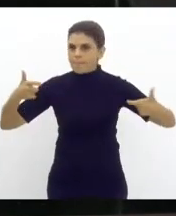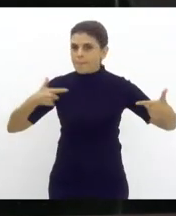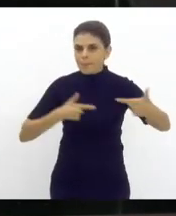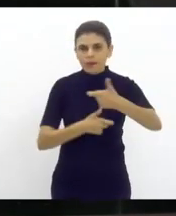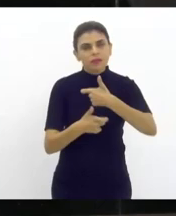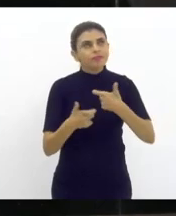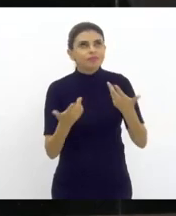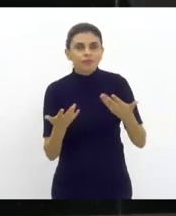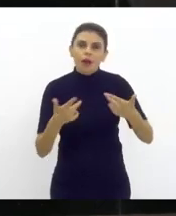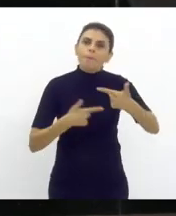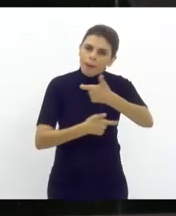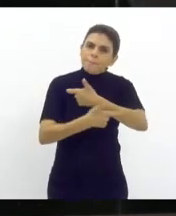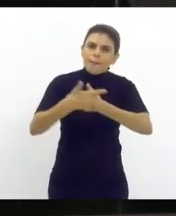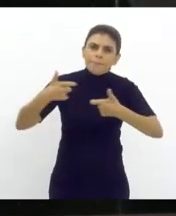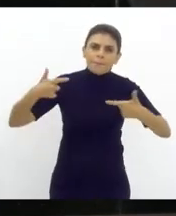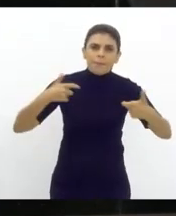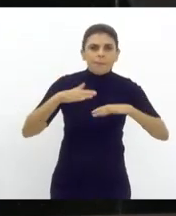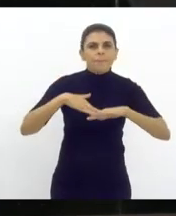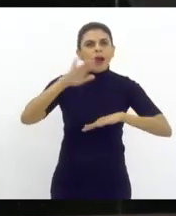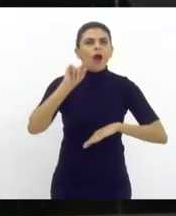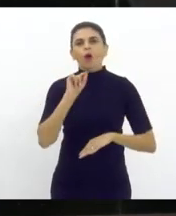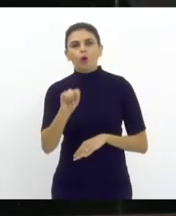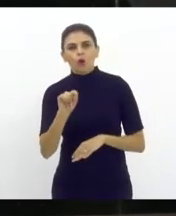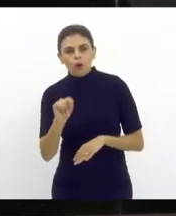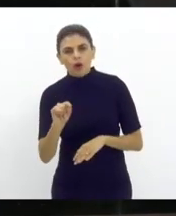confronto não mas são os